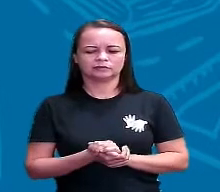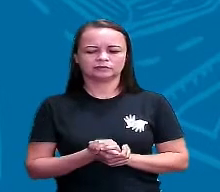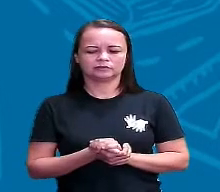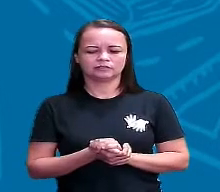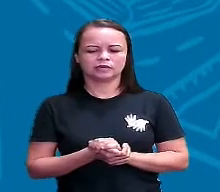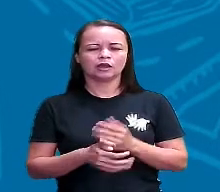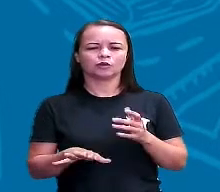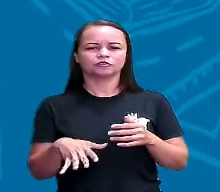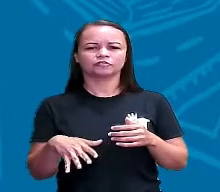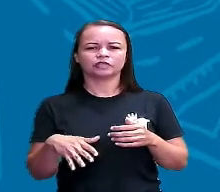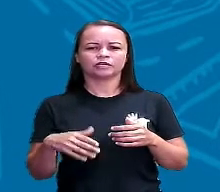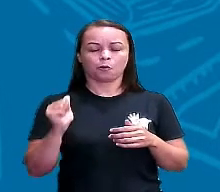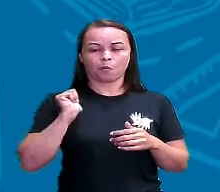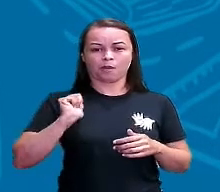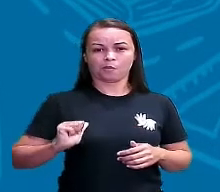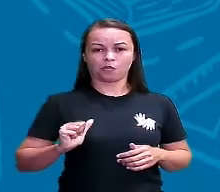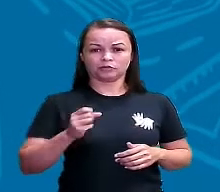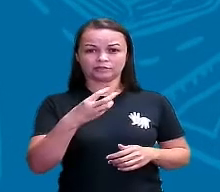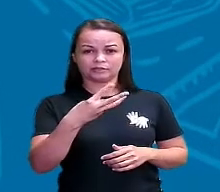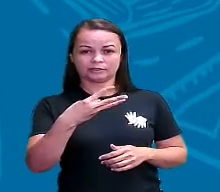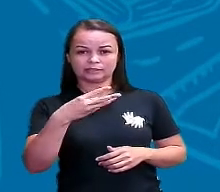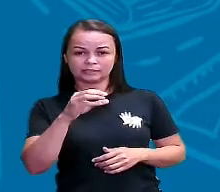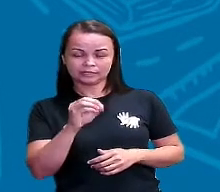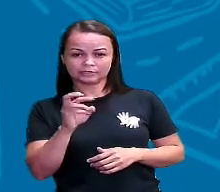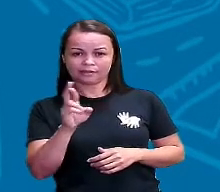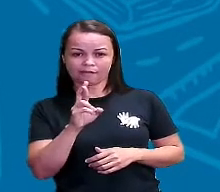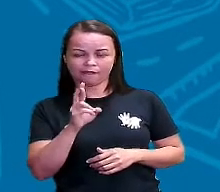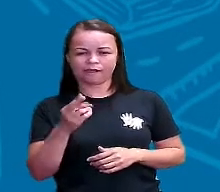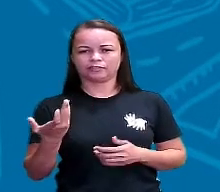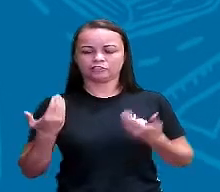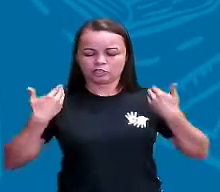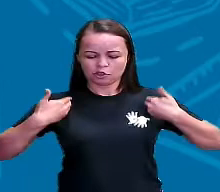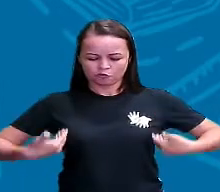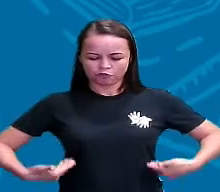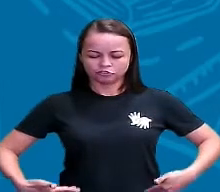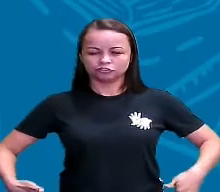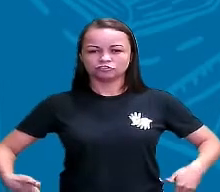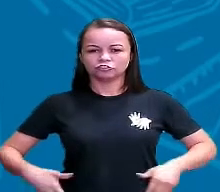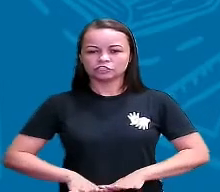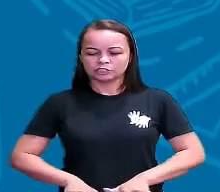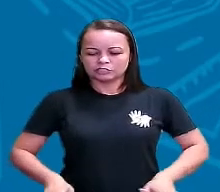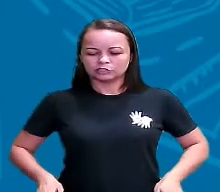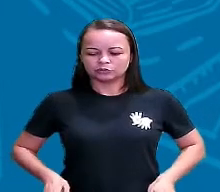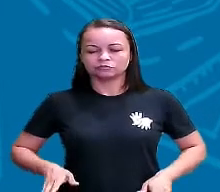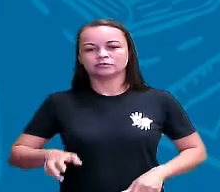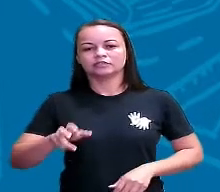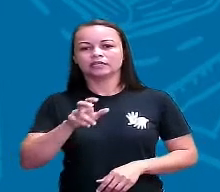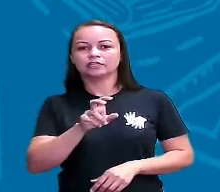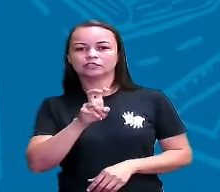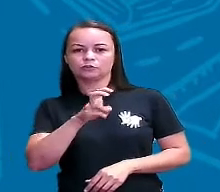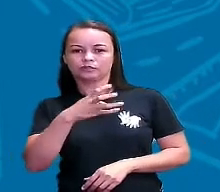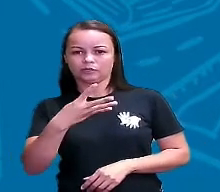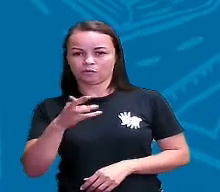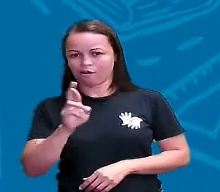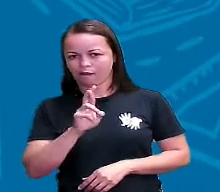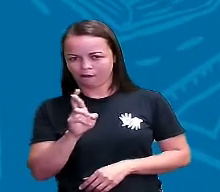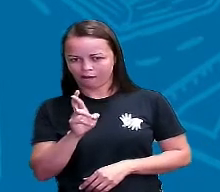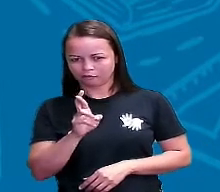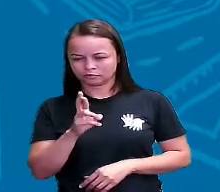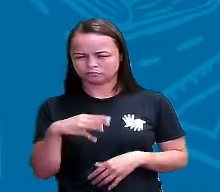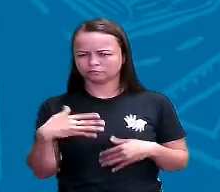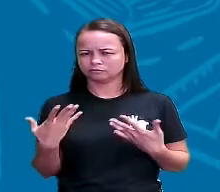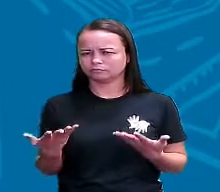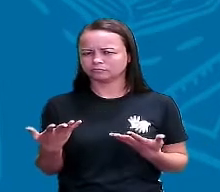de R$30 mais um vestido de R$54? E aí, gente, será que